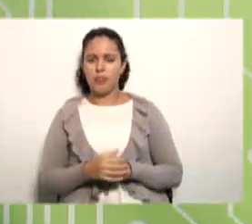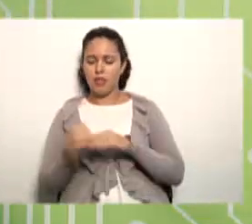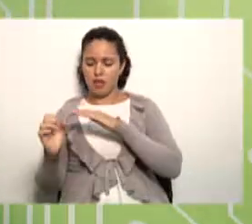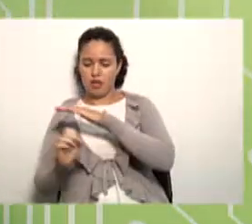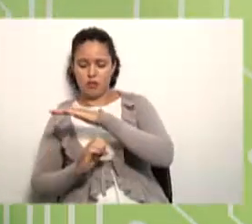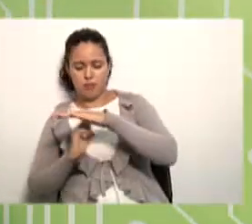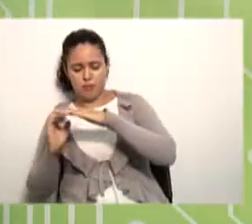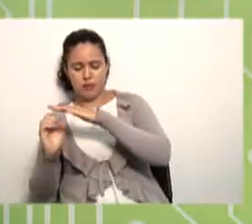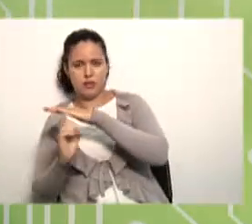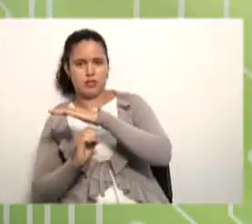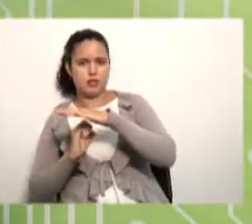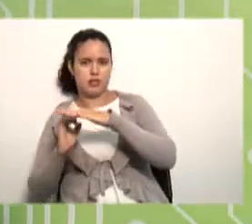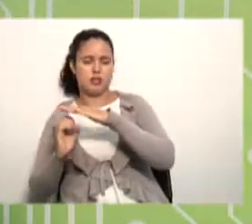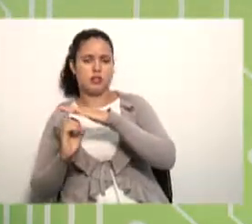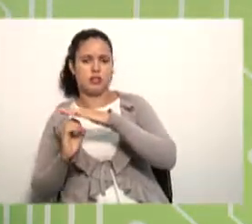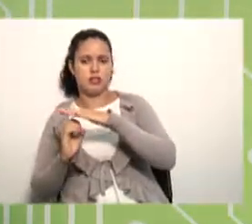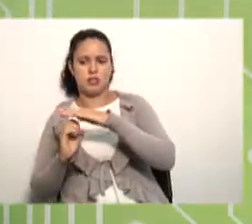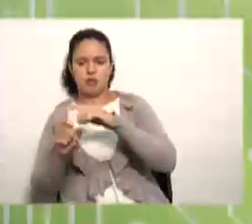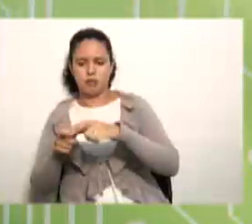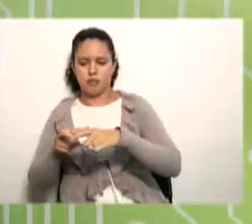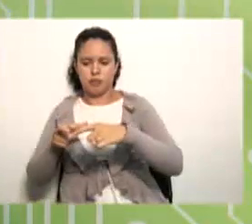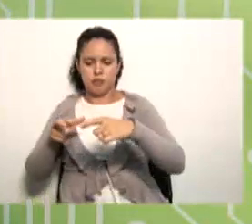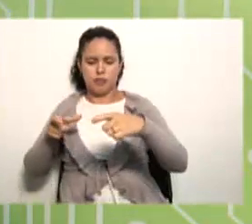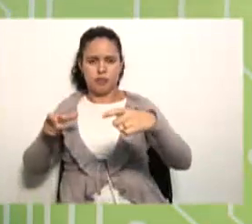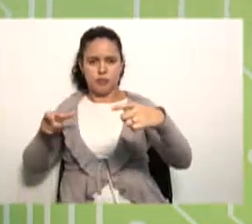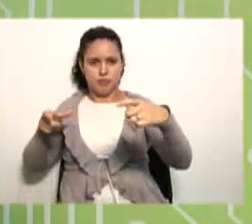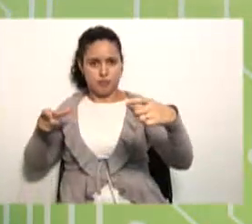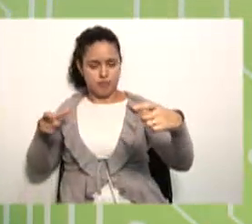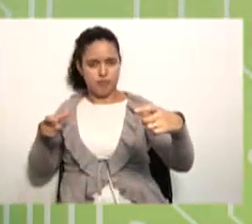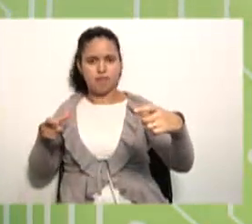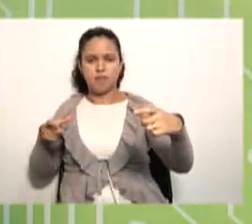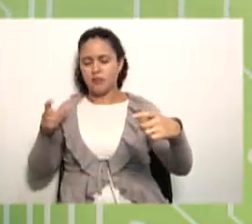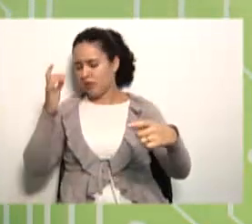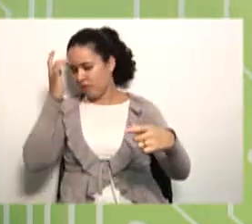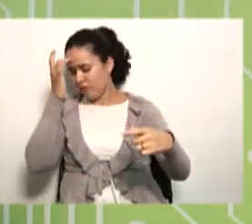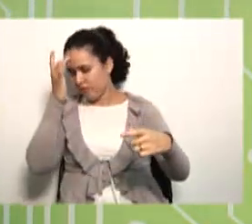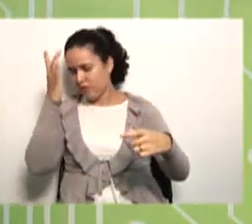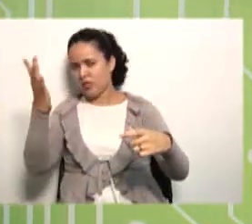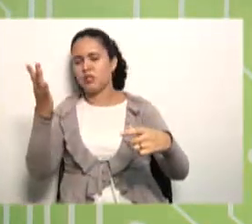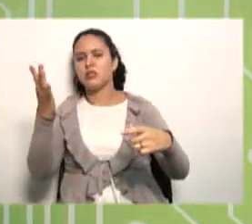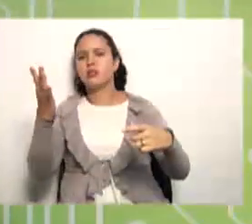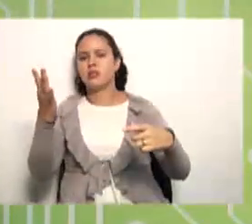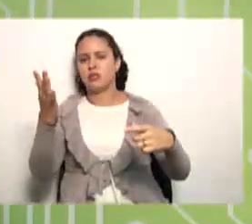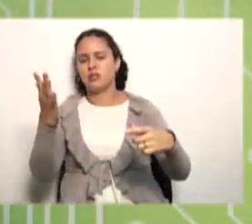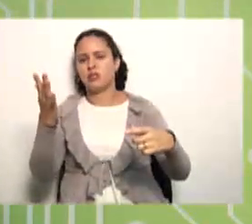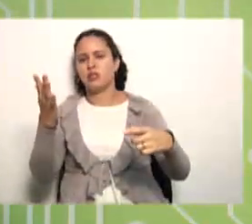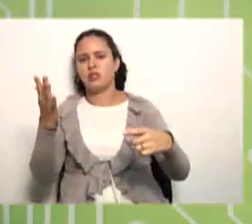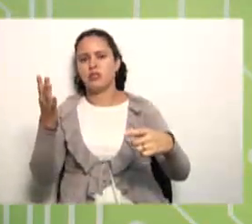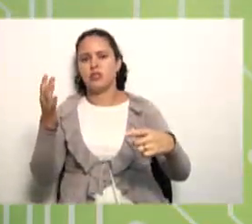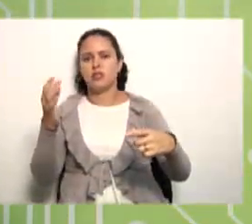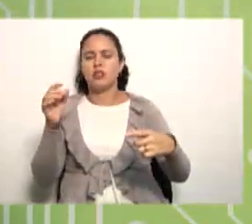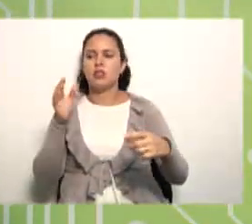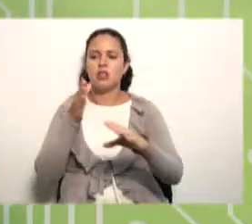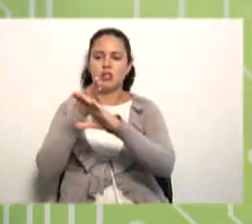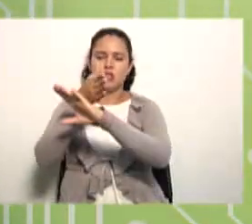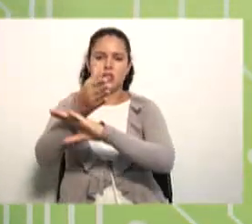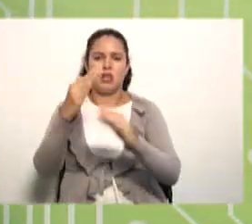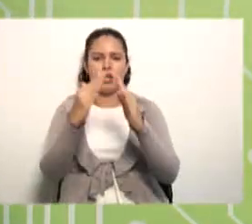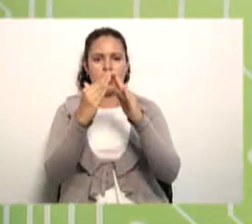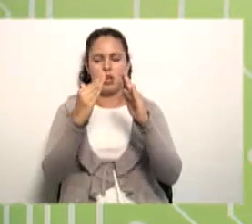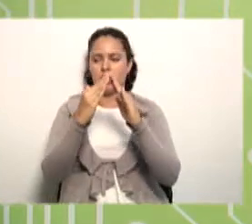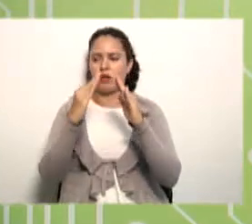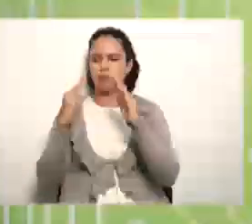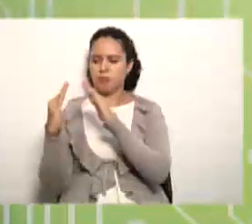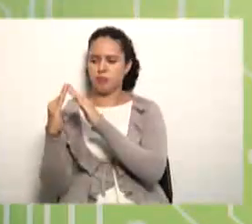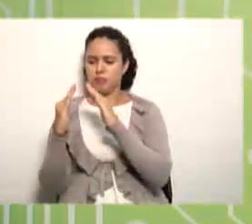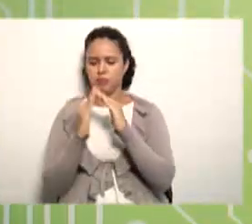de escala. À medida que uma empresa se expande, é muito mais fácil para ela expandir um pouquinho mais e chegar até a sua casa, até a casa do seu vizinho, até